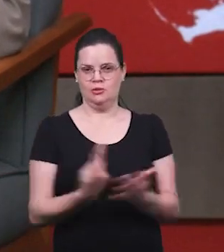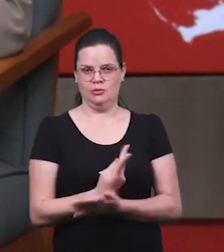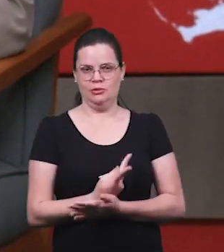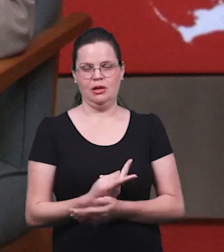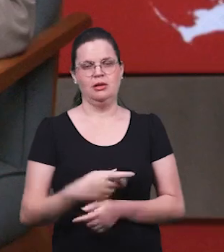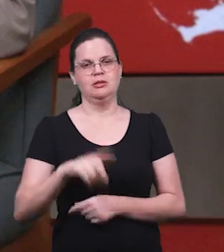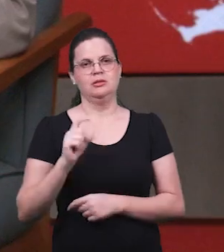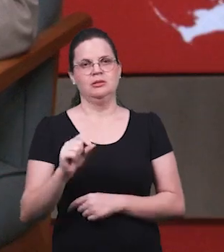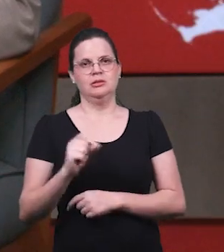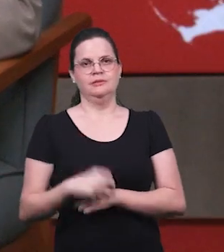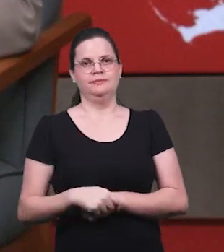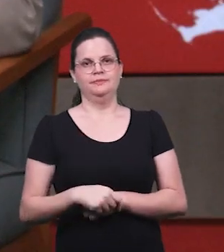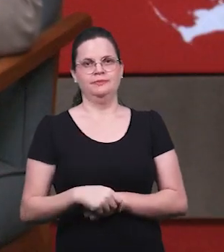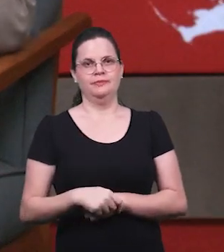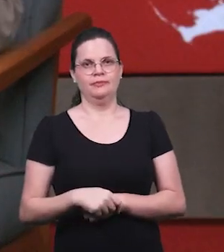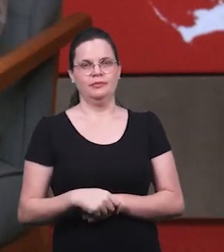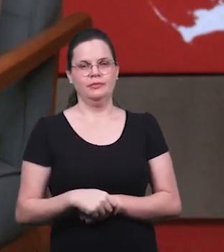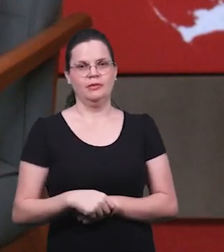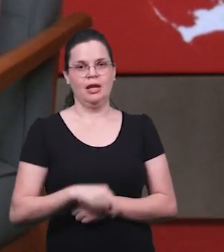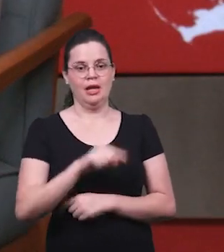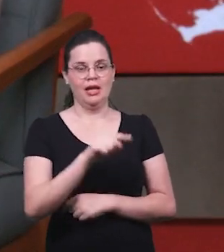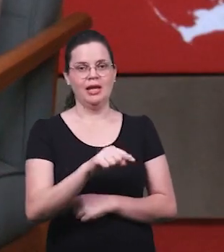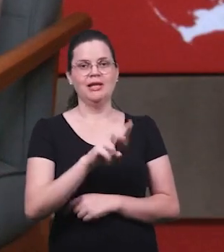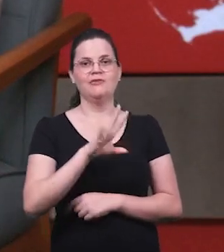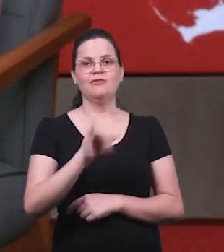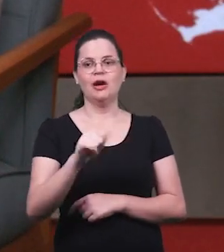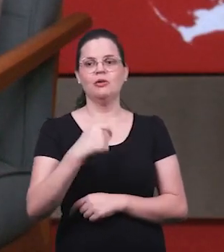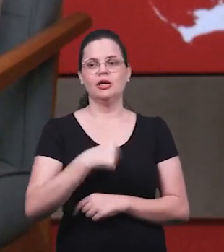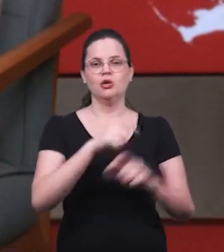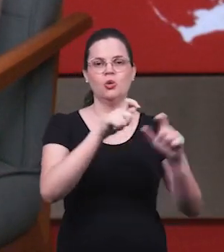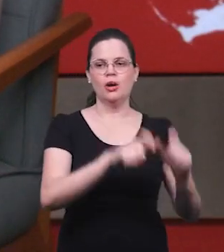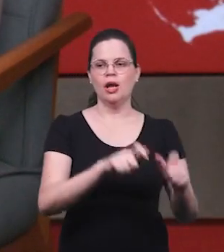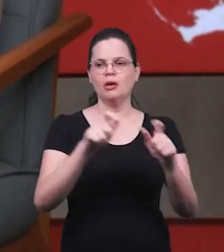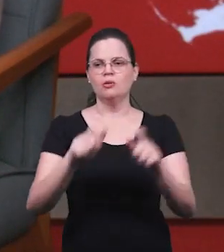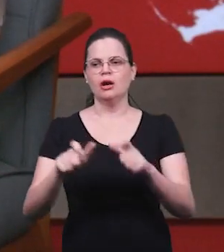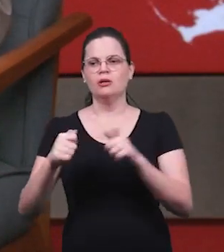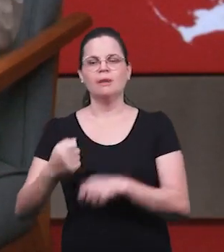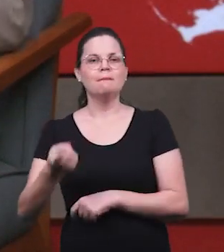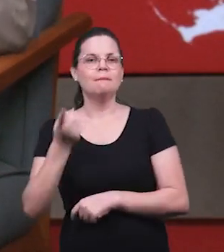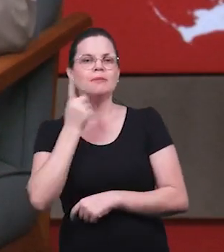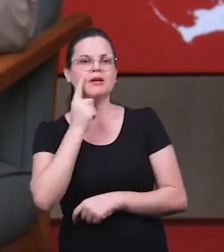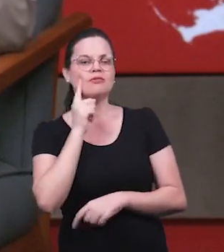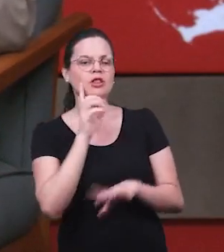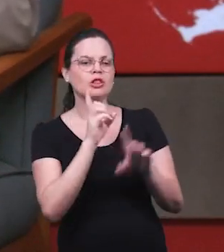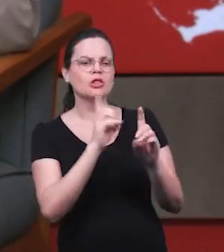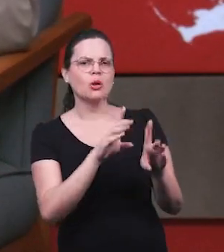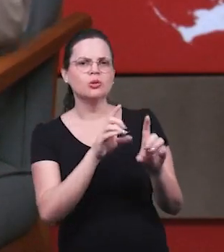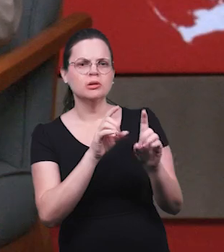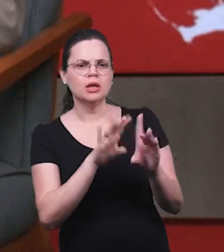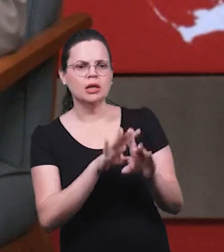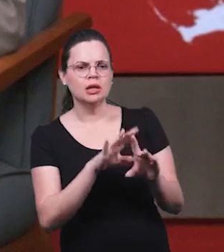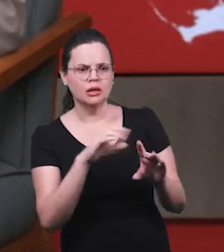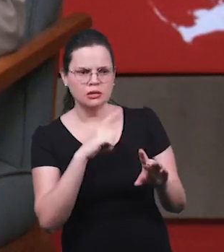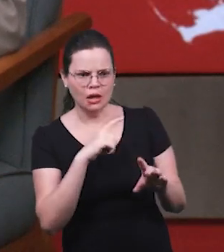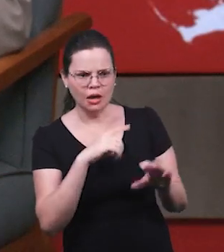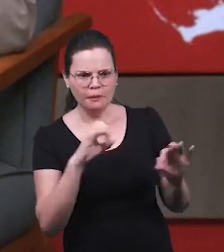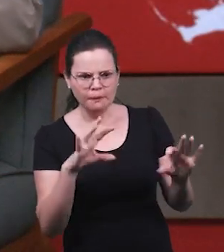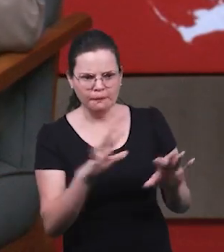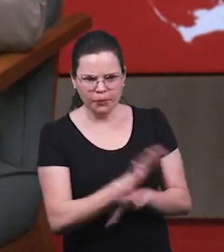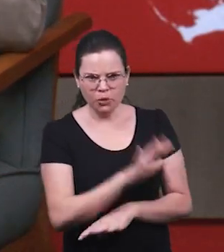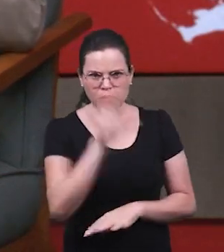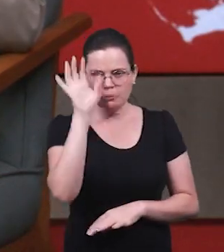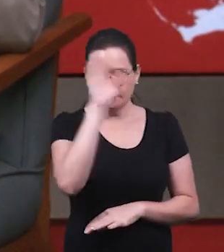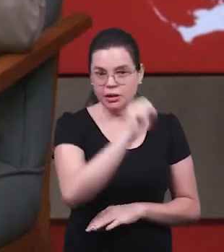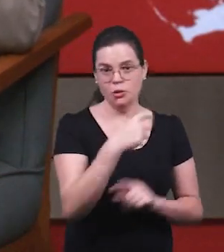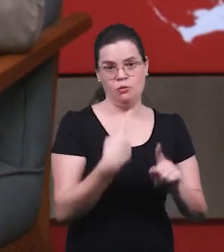Paulo, ele sai confirmando a doutrina, porque já estava estabelecida,